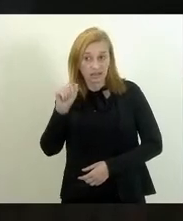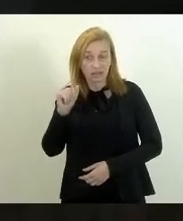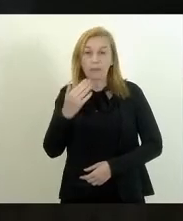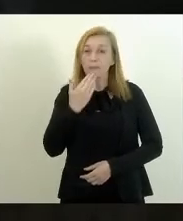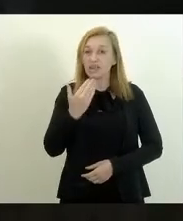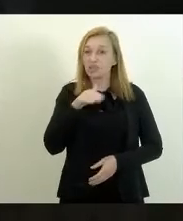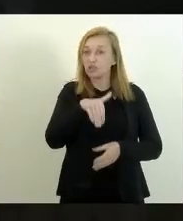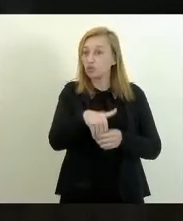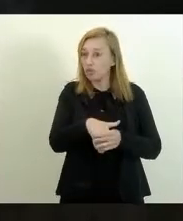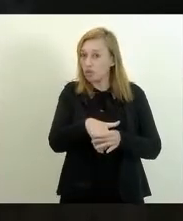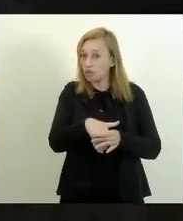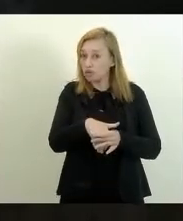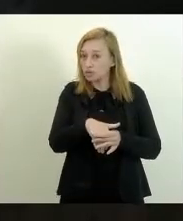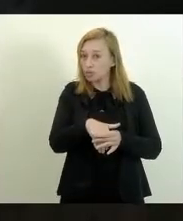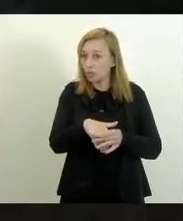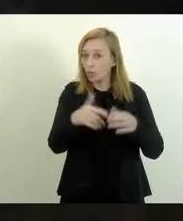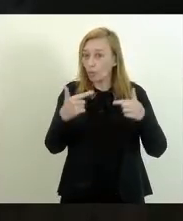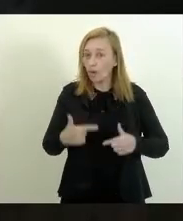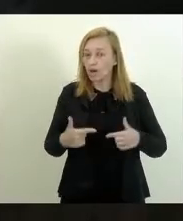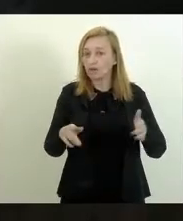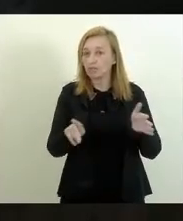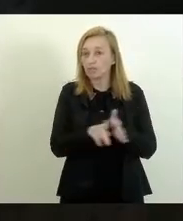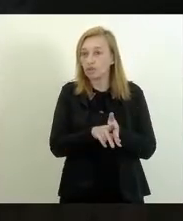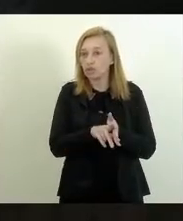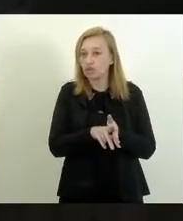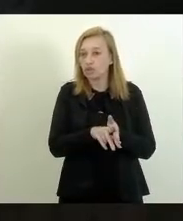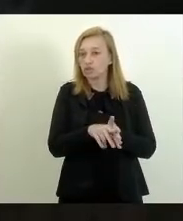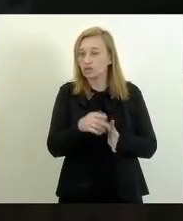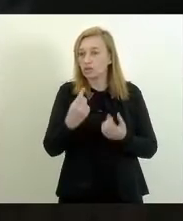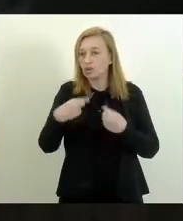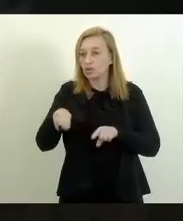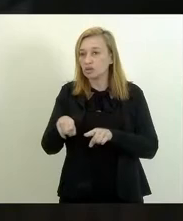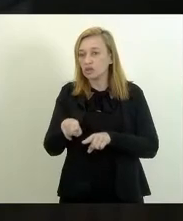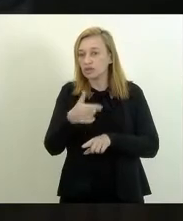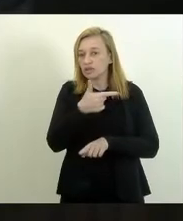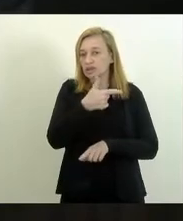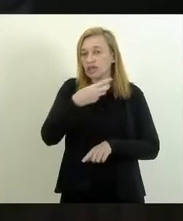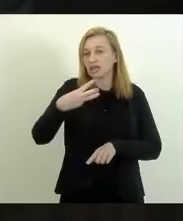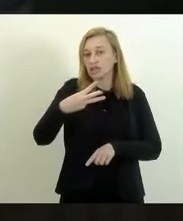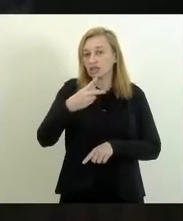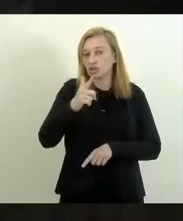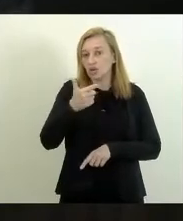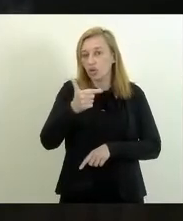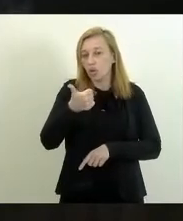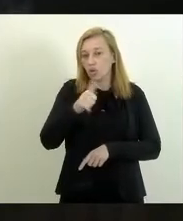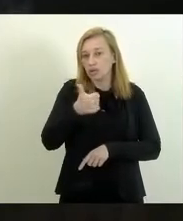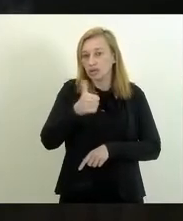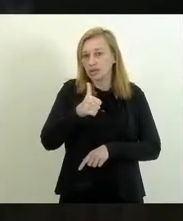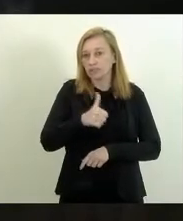Pedindo voto pela abstenção num projeto... voto contrário no 1311.